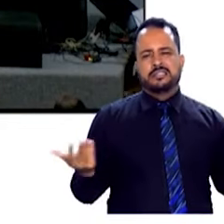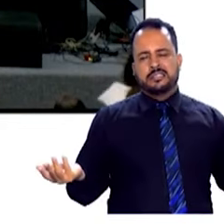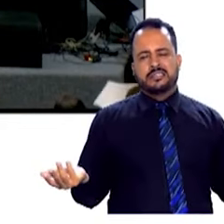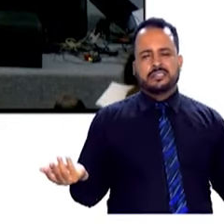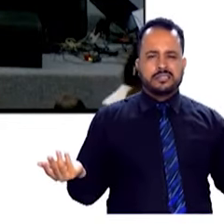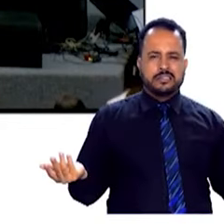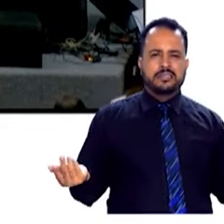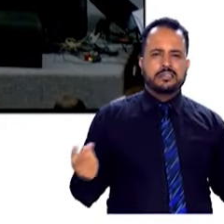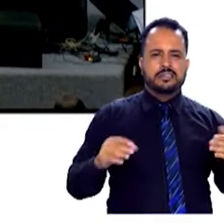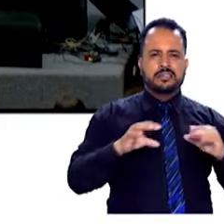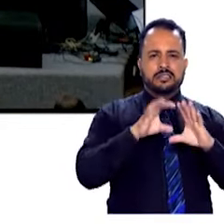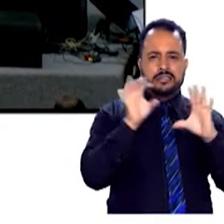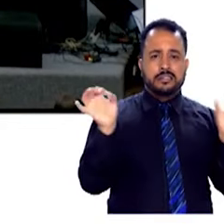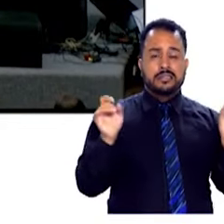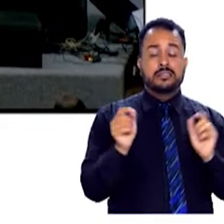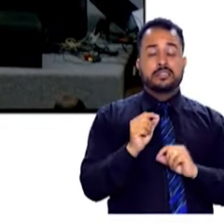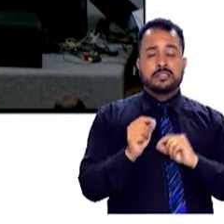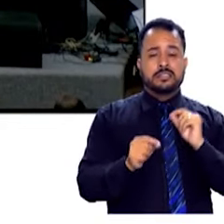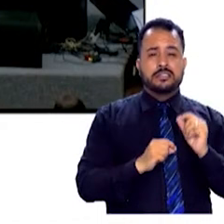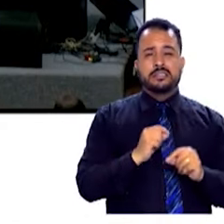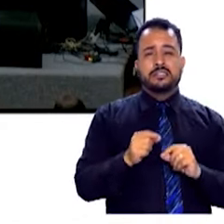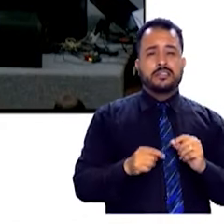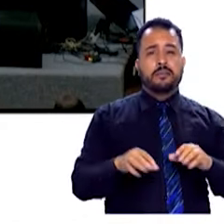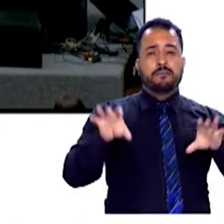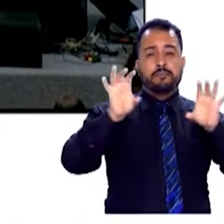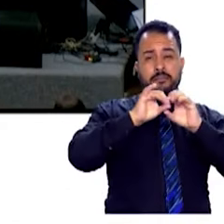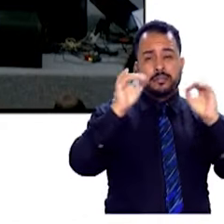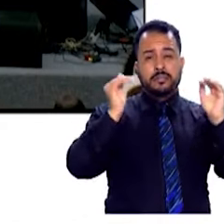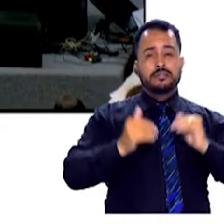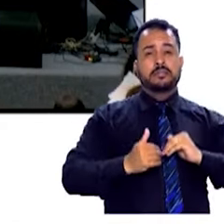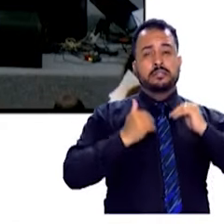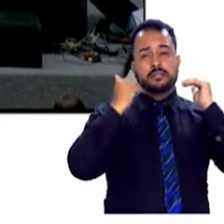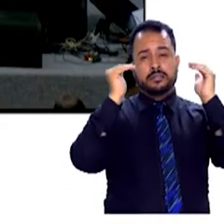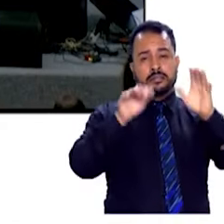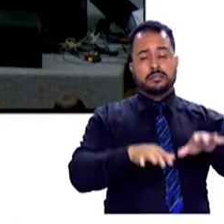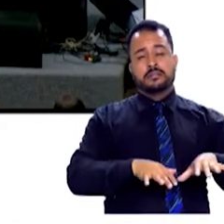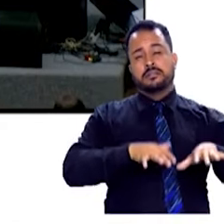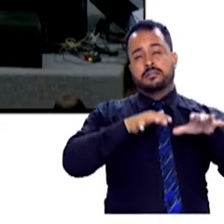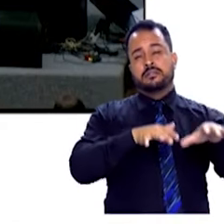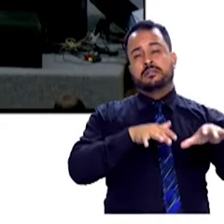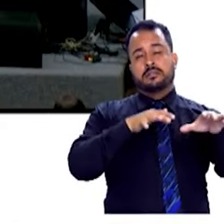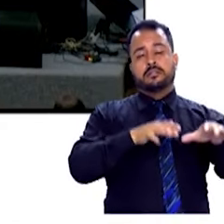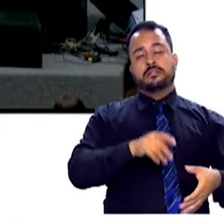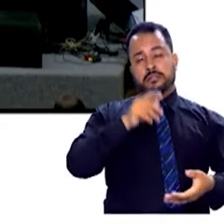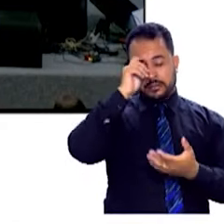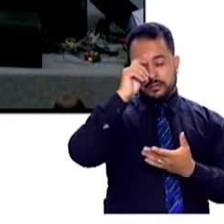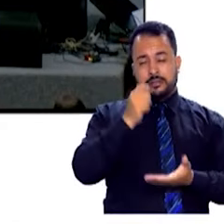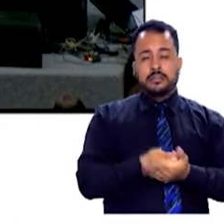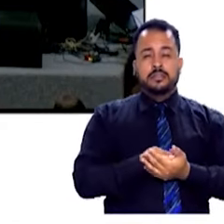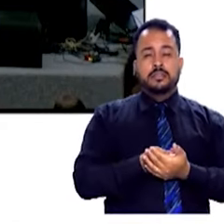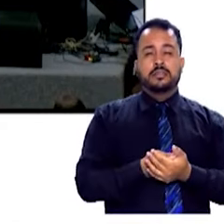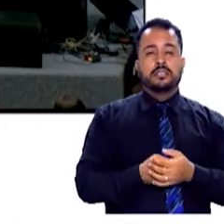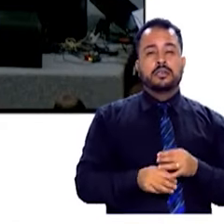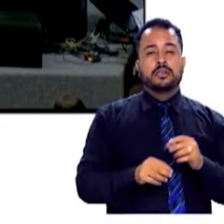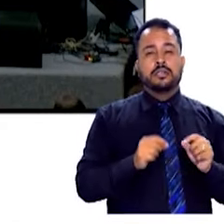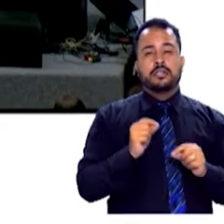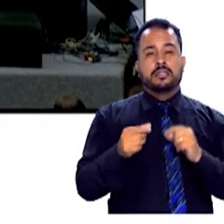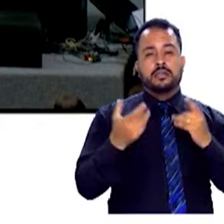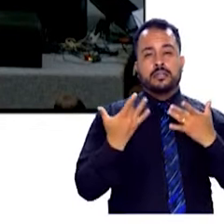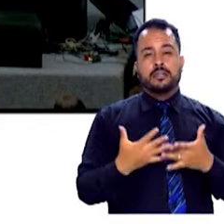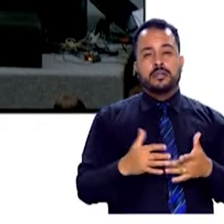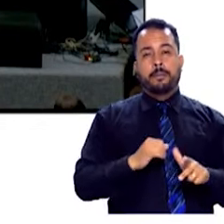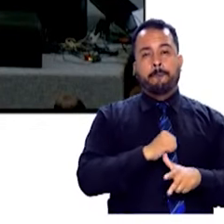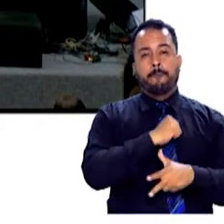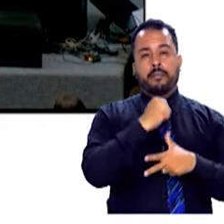eh passou a ser a suprema corte do Reino Unido que frequentemente tem de decidir sobre eh onde começam os poderes do